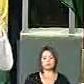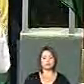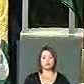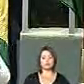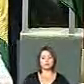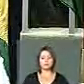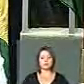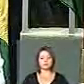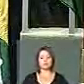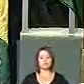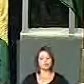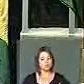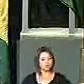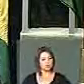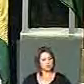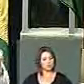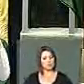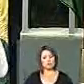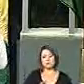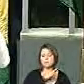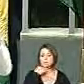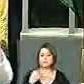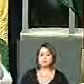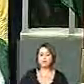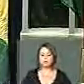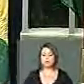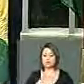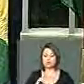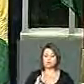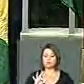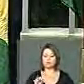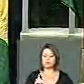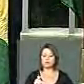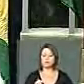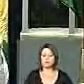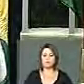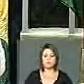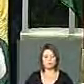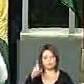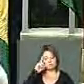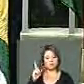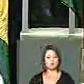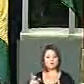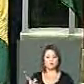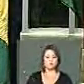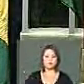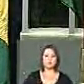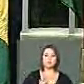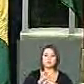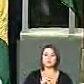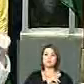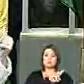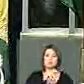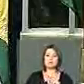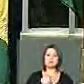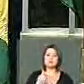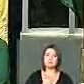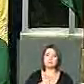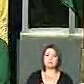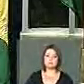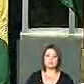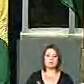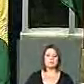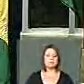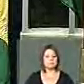torturado e morto pela ditadura, era ele a sociedade, era ele o Brasil e não os